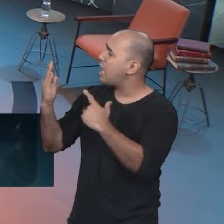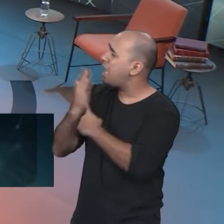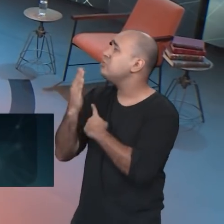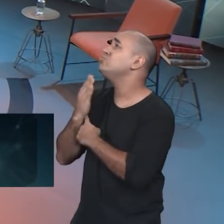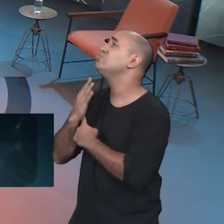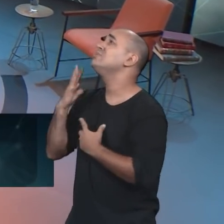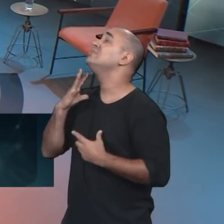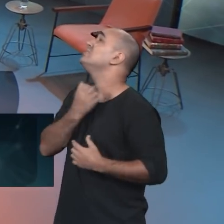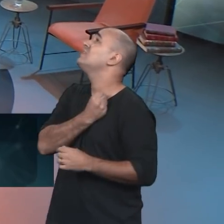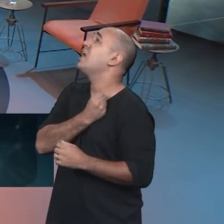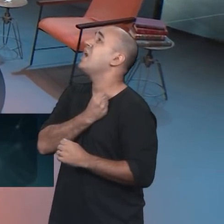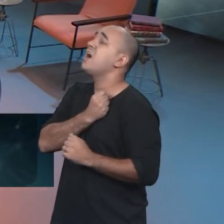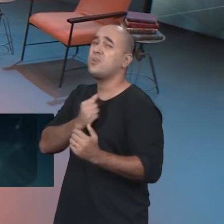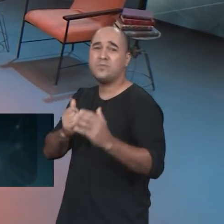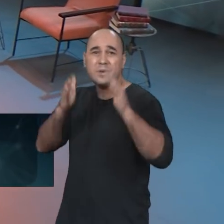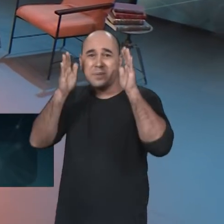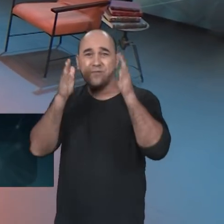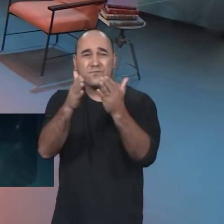Salva-me,